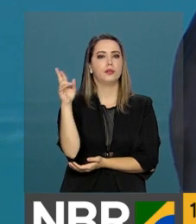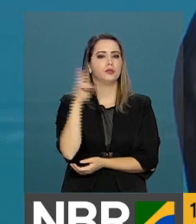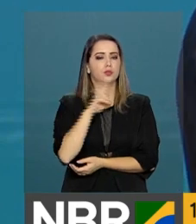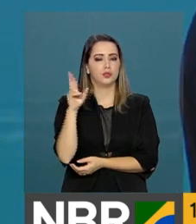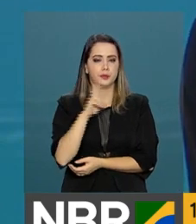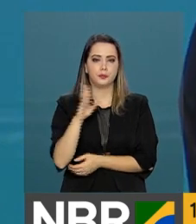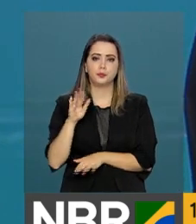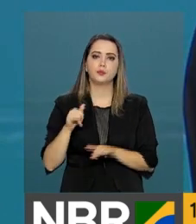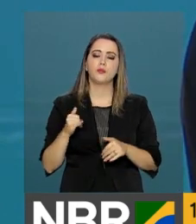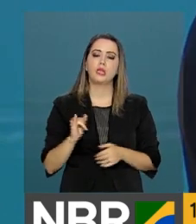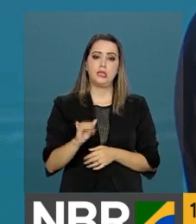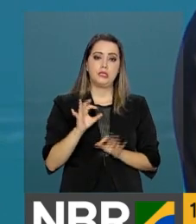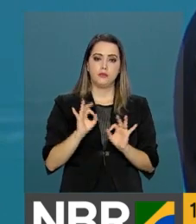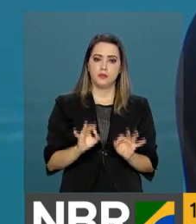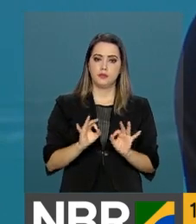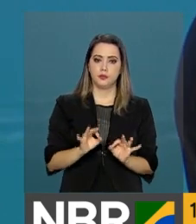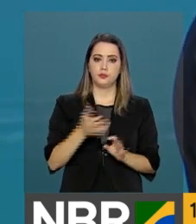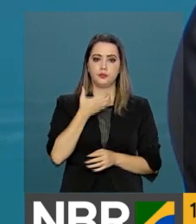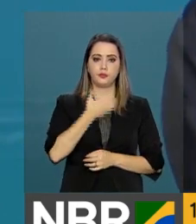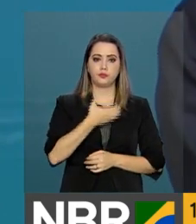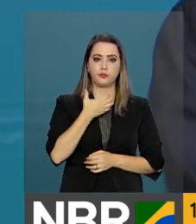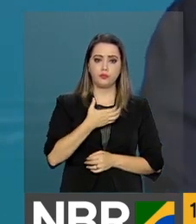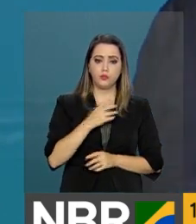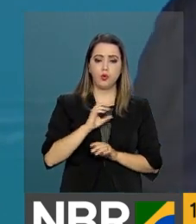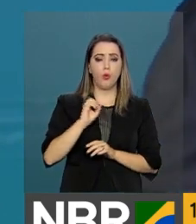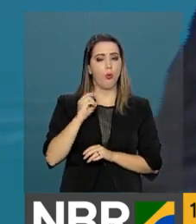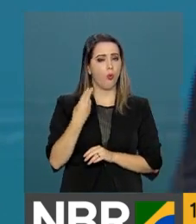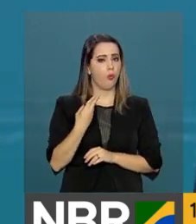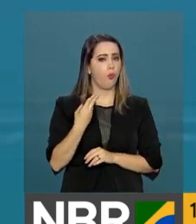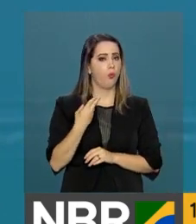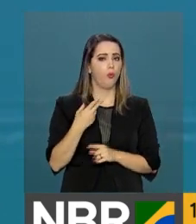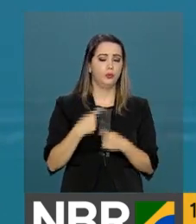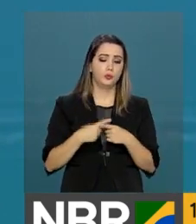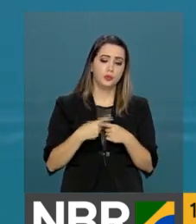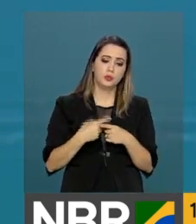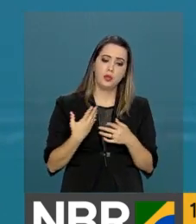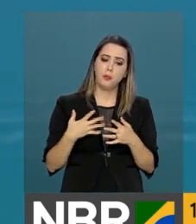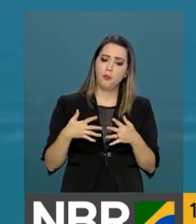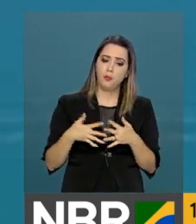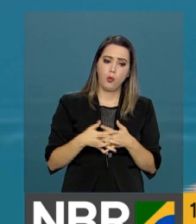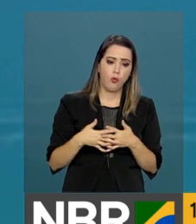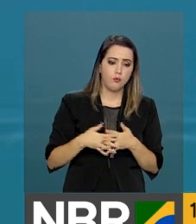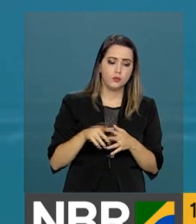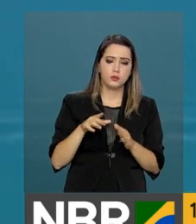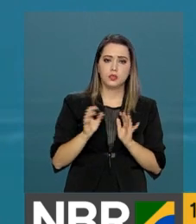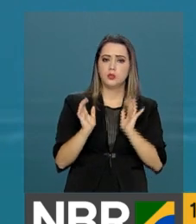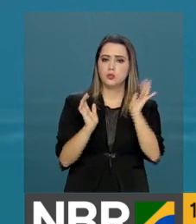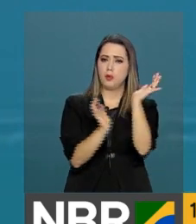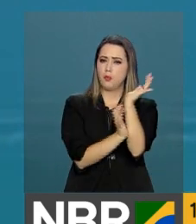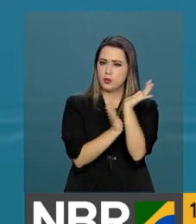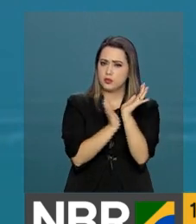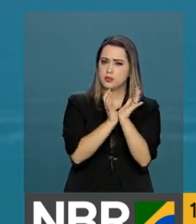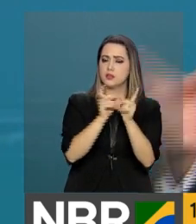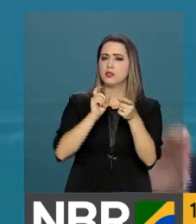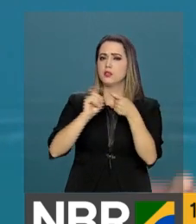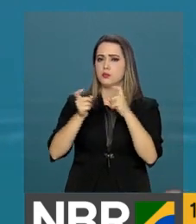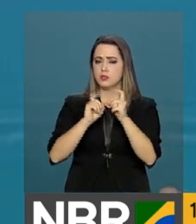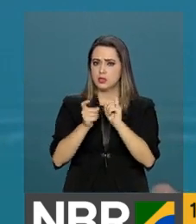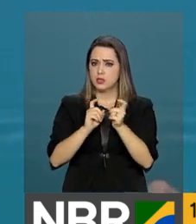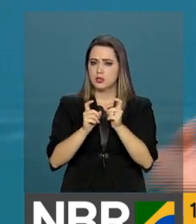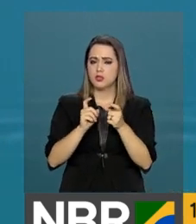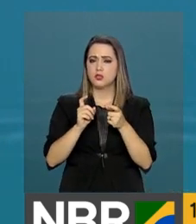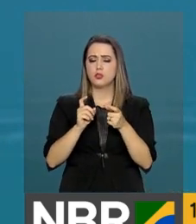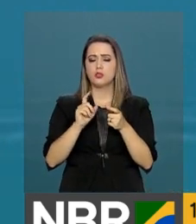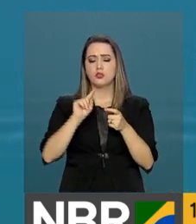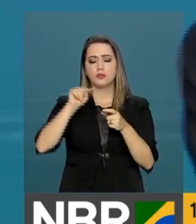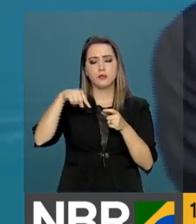E se der certo em dezembro, se não der certo, em função de burocracias administrativas e legislativas, logo